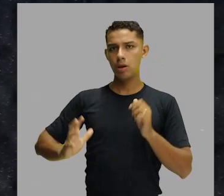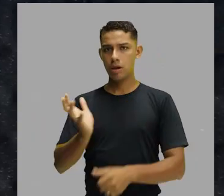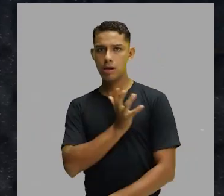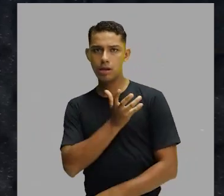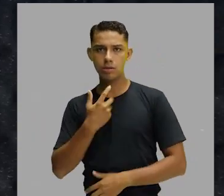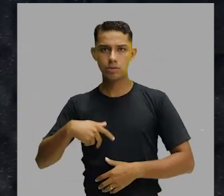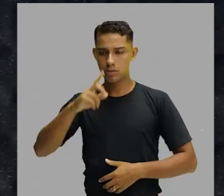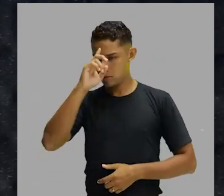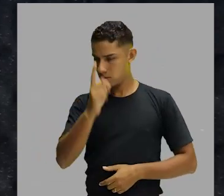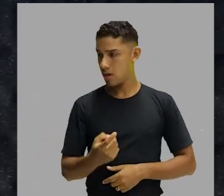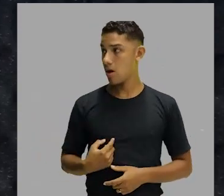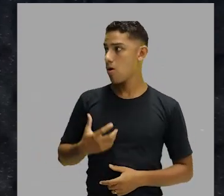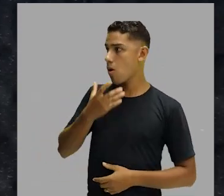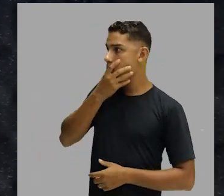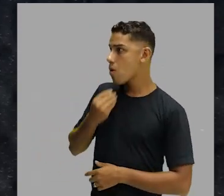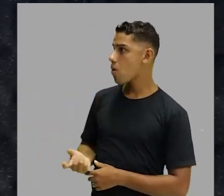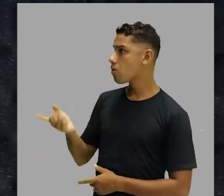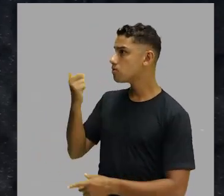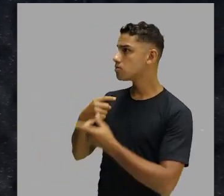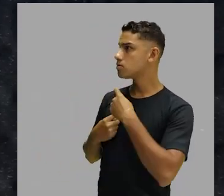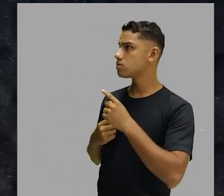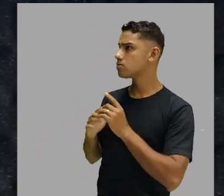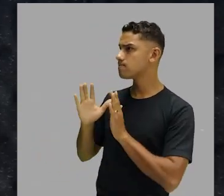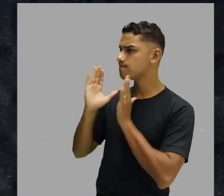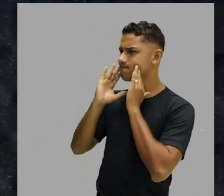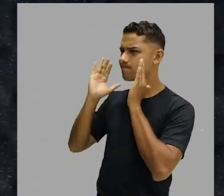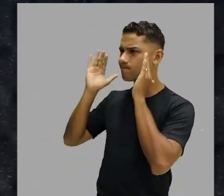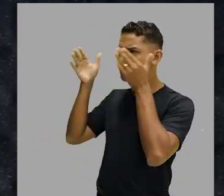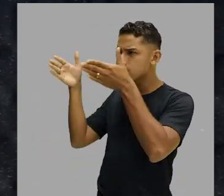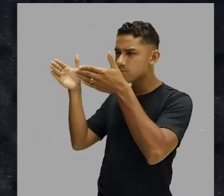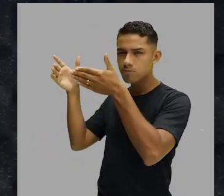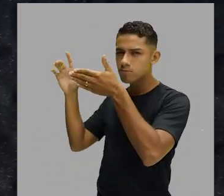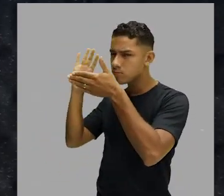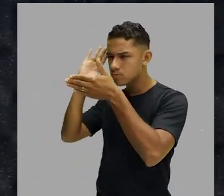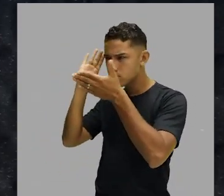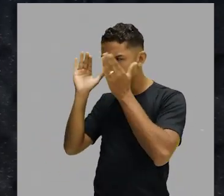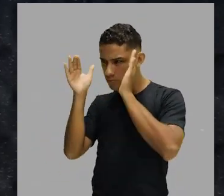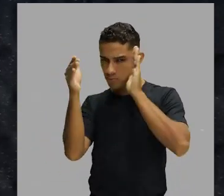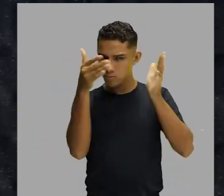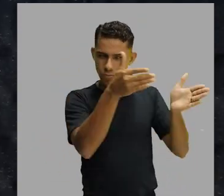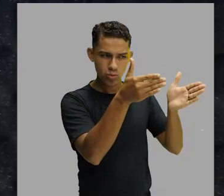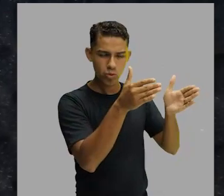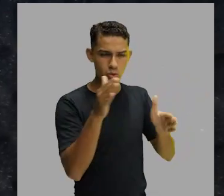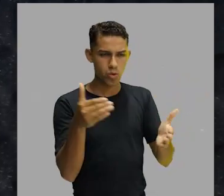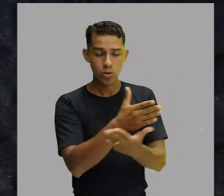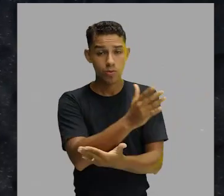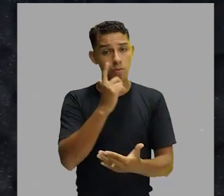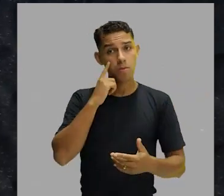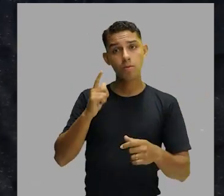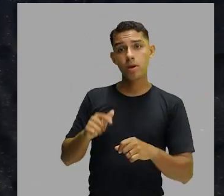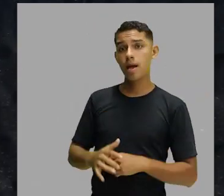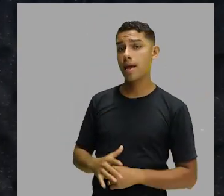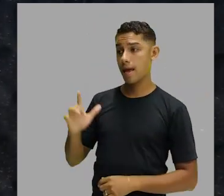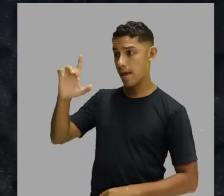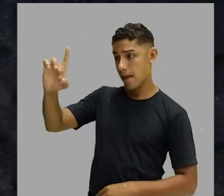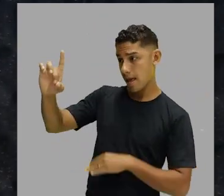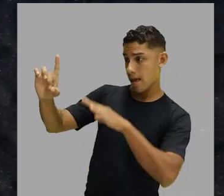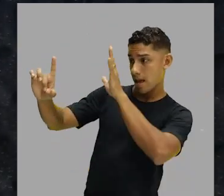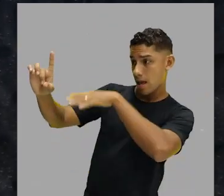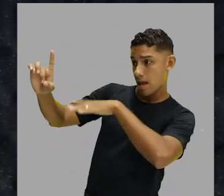com que o homem despertasse para um outro lado. Até porque a figura de Deus,